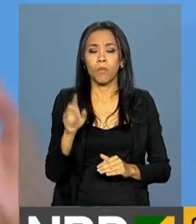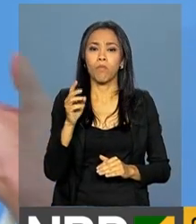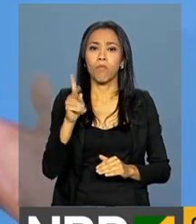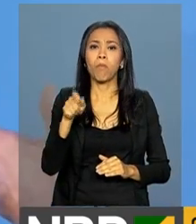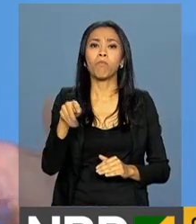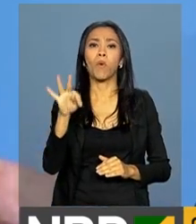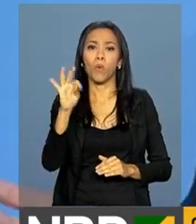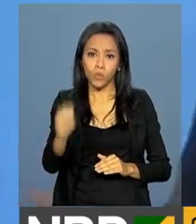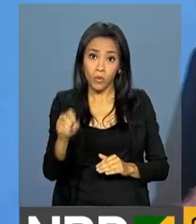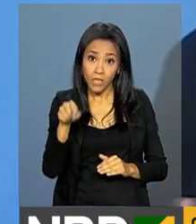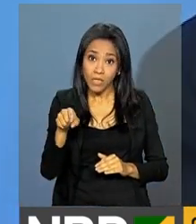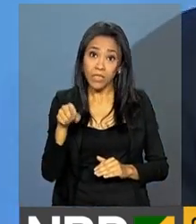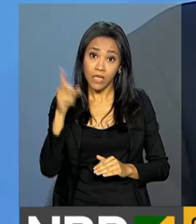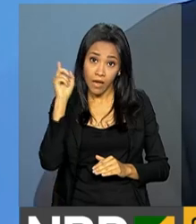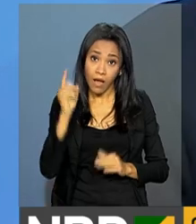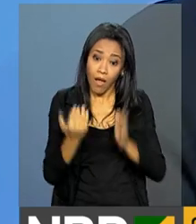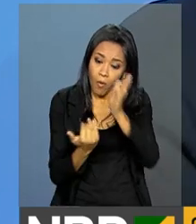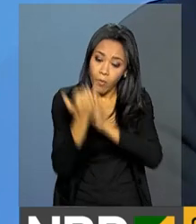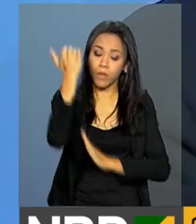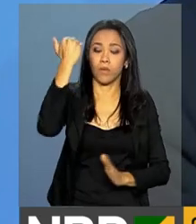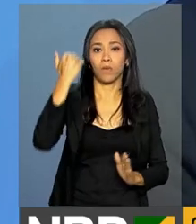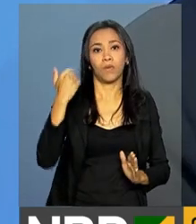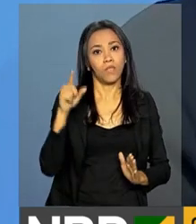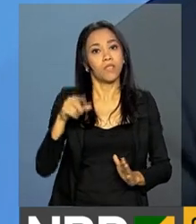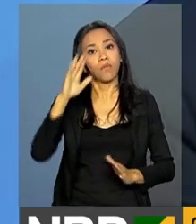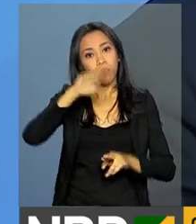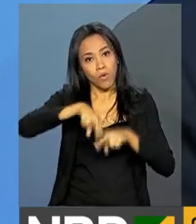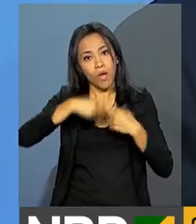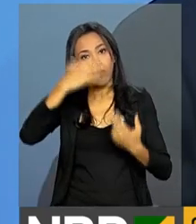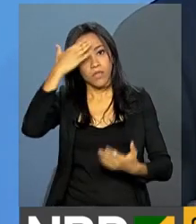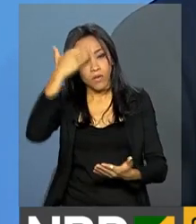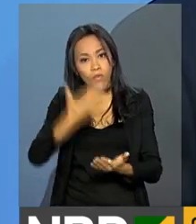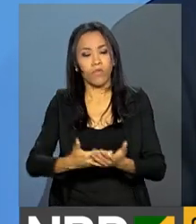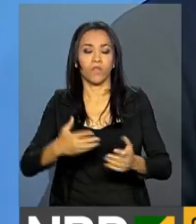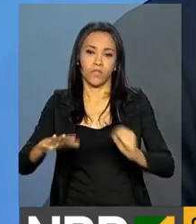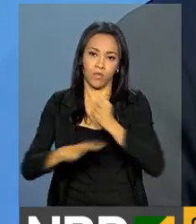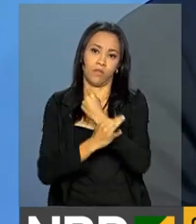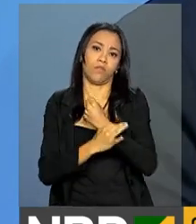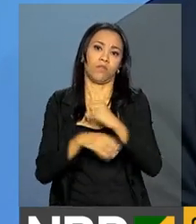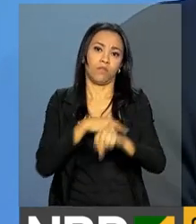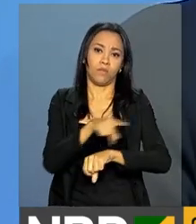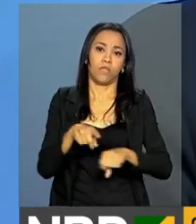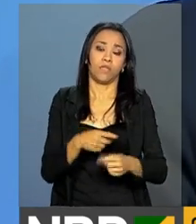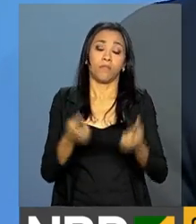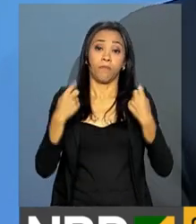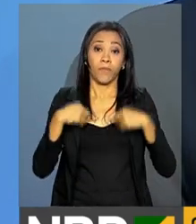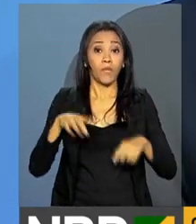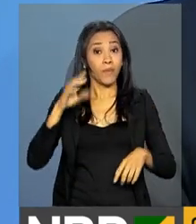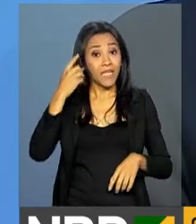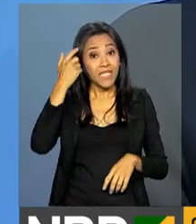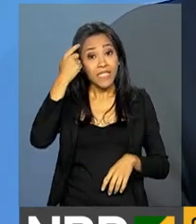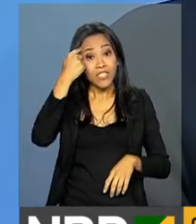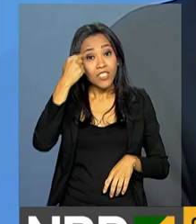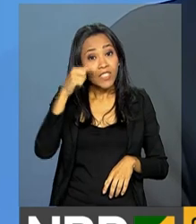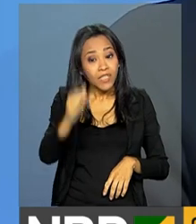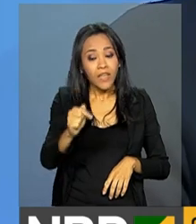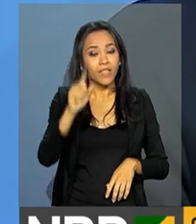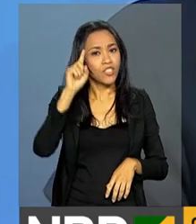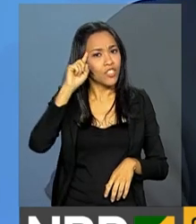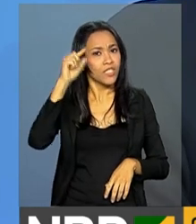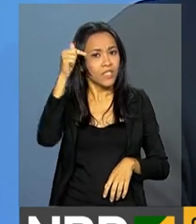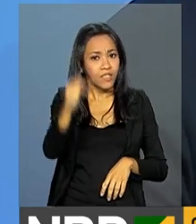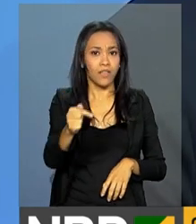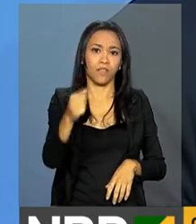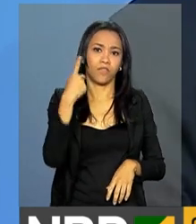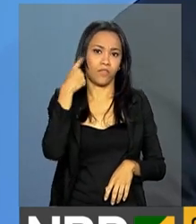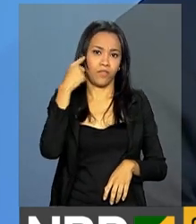confiança, credibilidade. Então, quando eles dizem, Dom Alberto, olha, em sete dias nós resolvemos este assunto, é porque isso